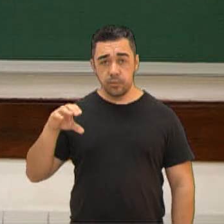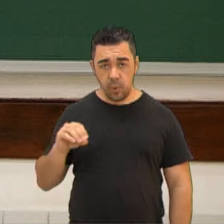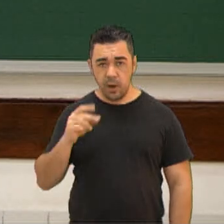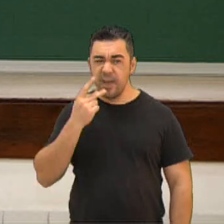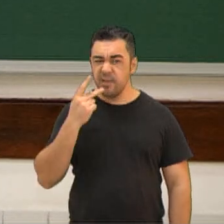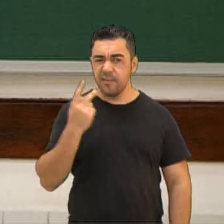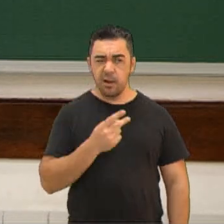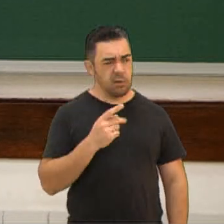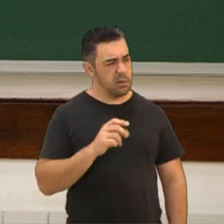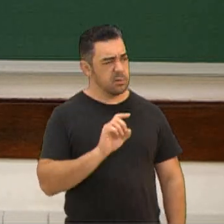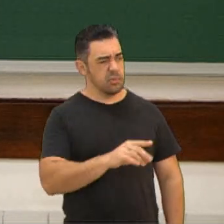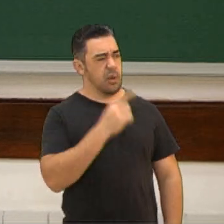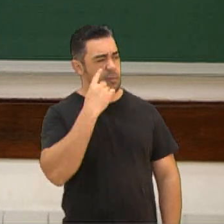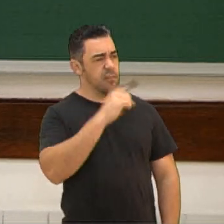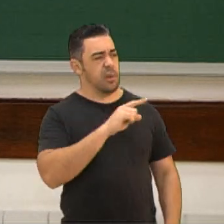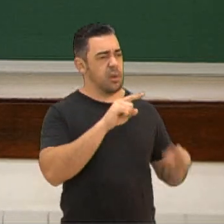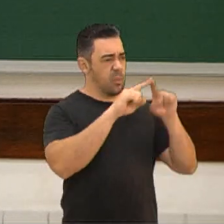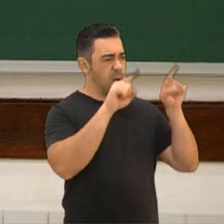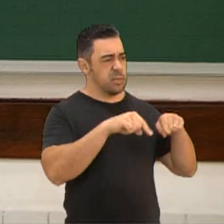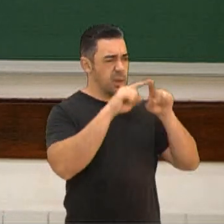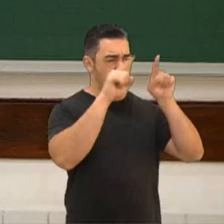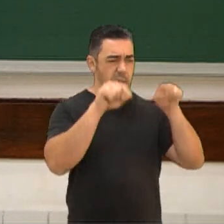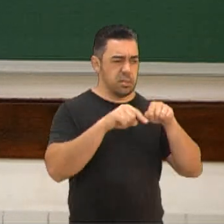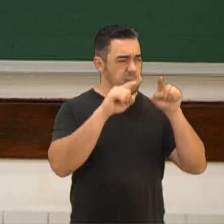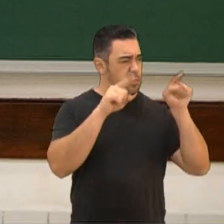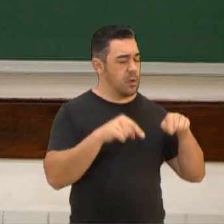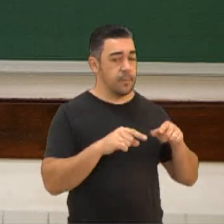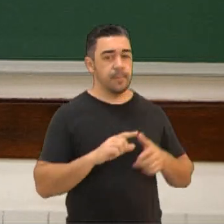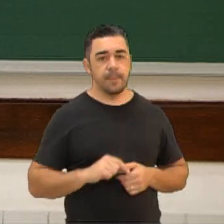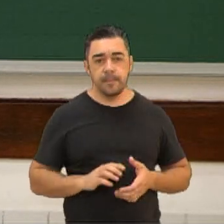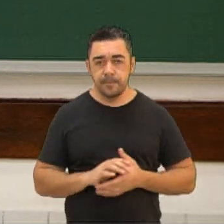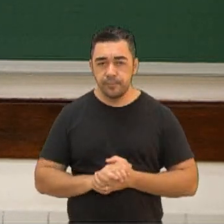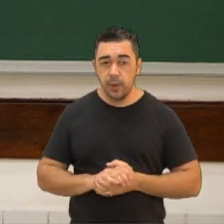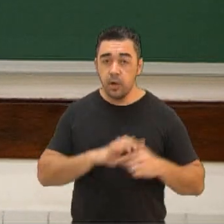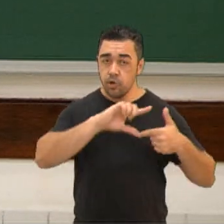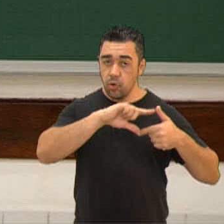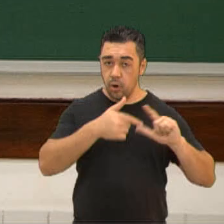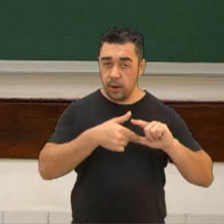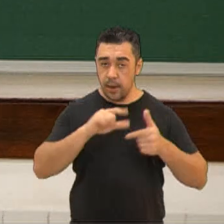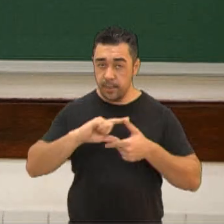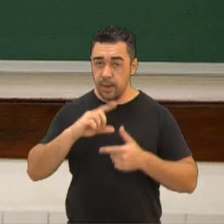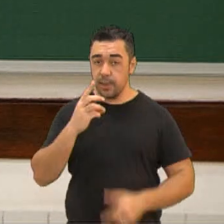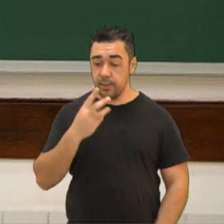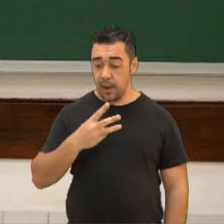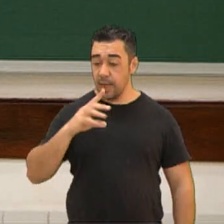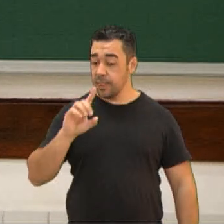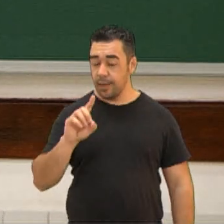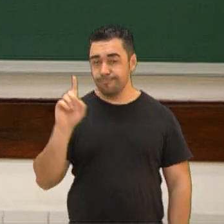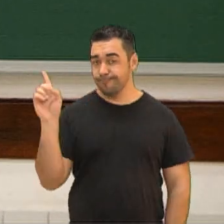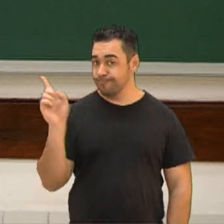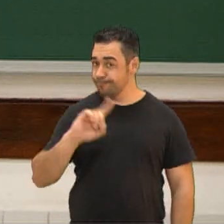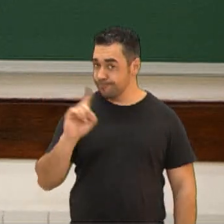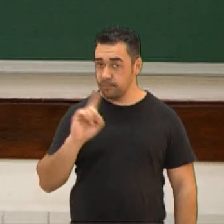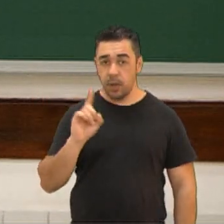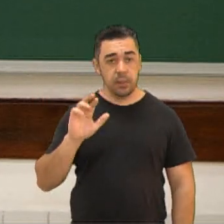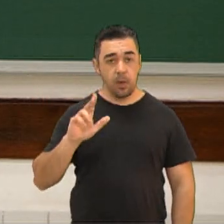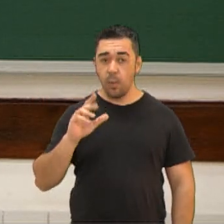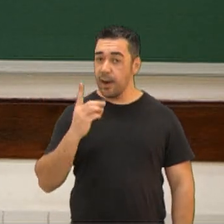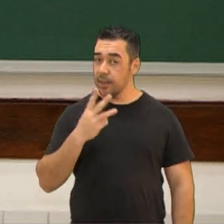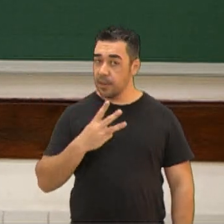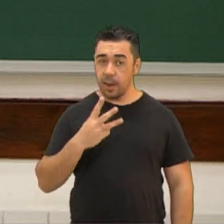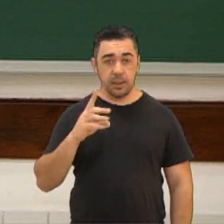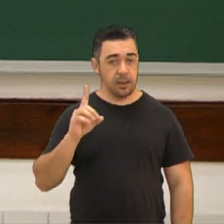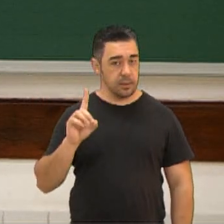uma obra que só enxergava-se cubos. Geométricas e tridimensionais não, como eu falei, a perspectiva era achatada, ela não